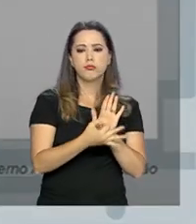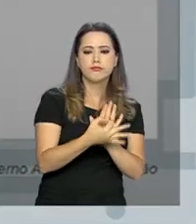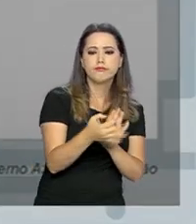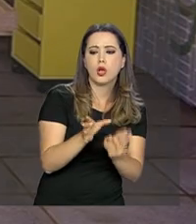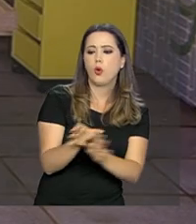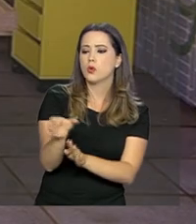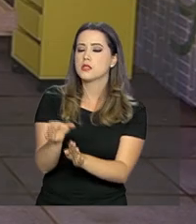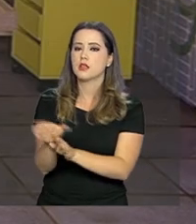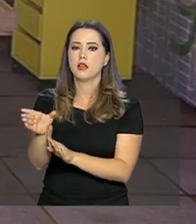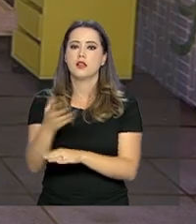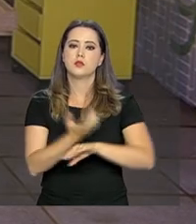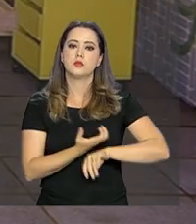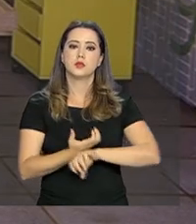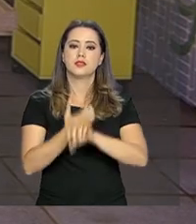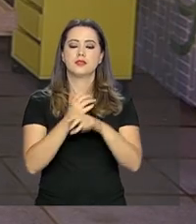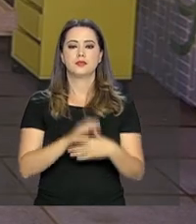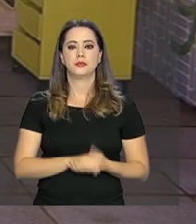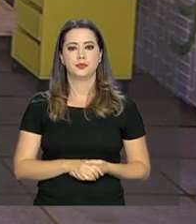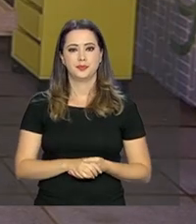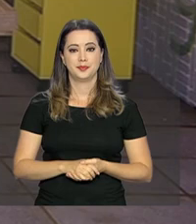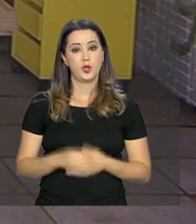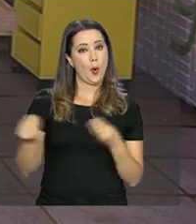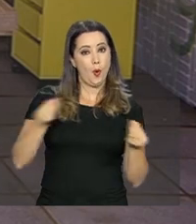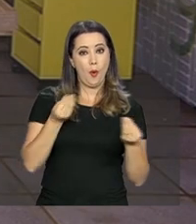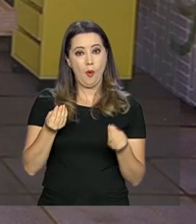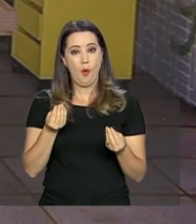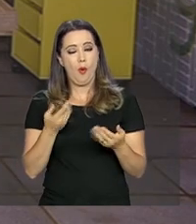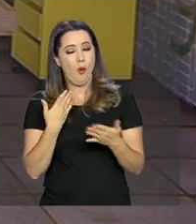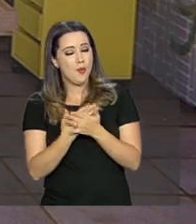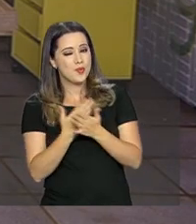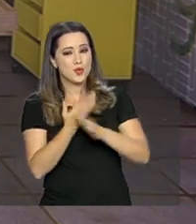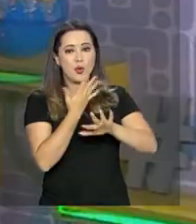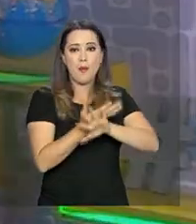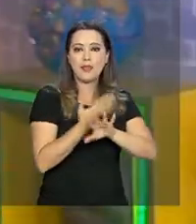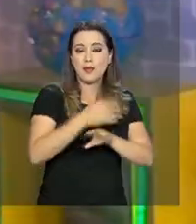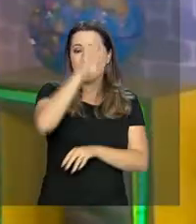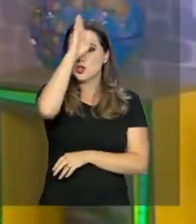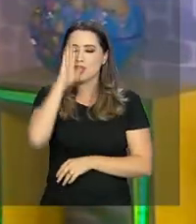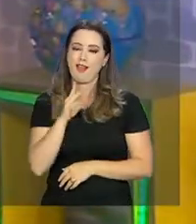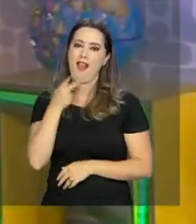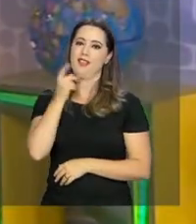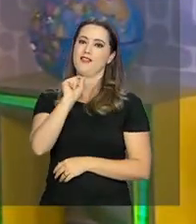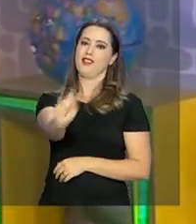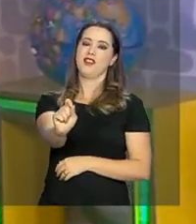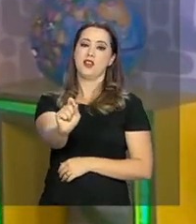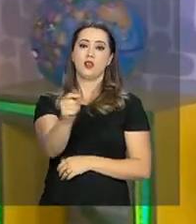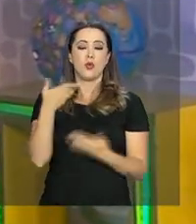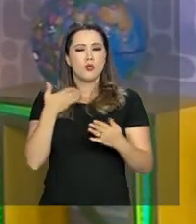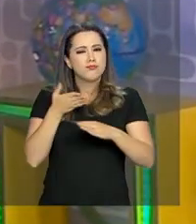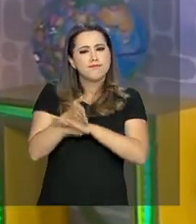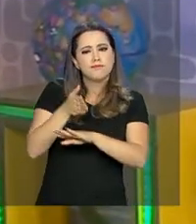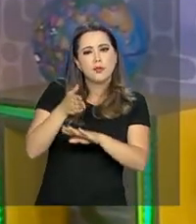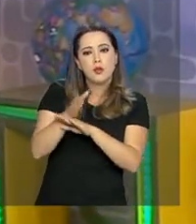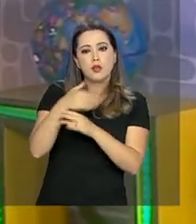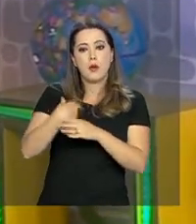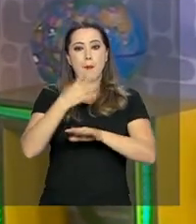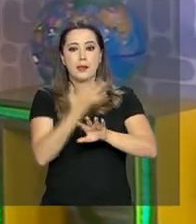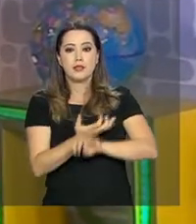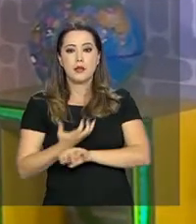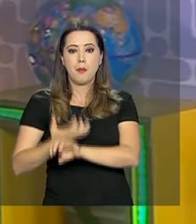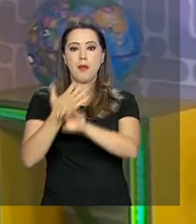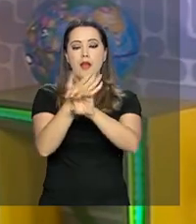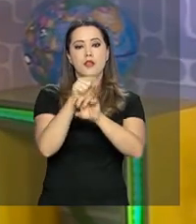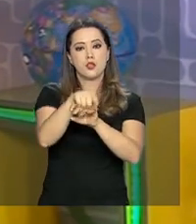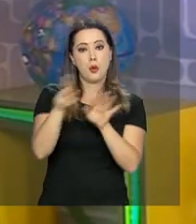estudantes que tá uma plataforma para estudar matemática e de graça eu tô falando o percurso educativo de matemática uma